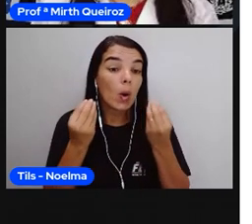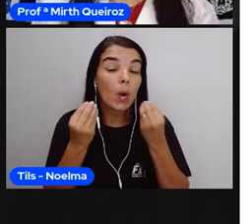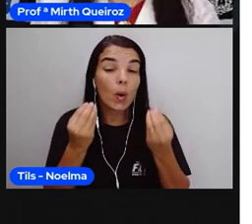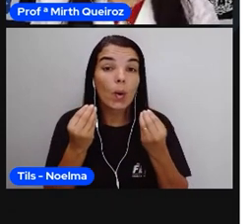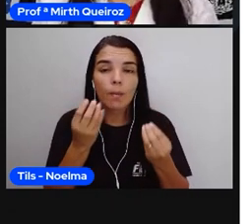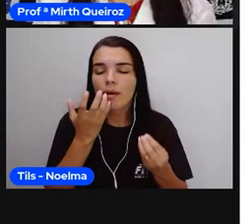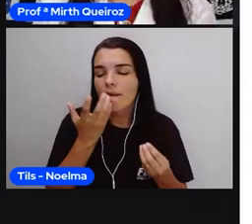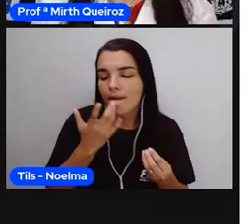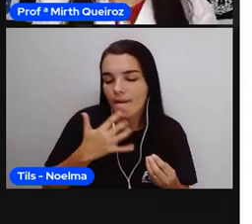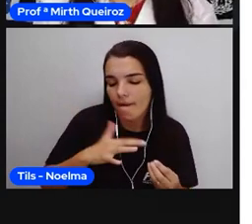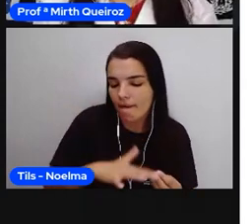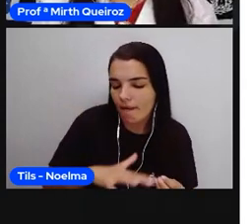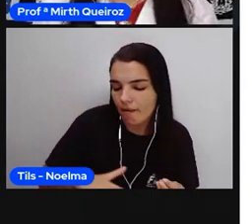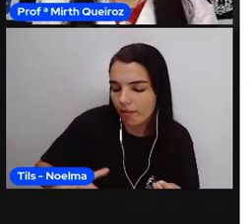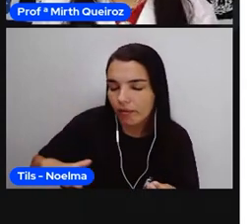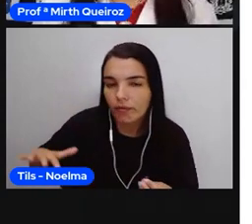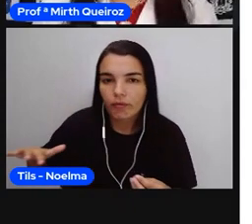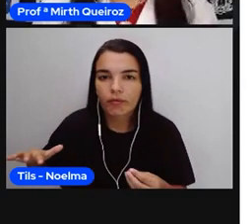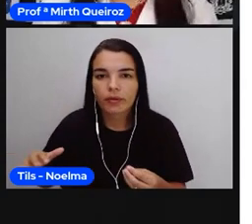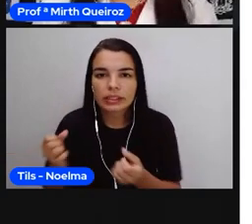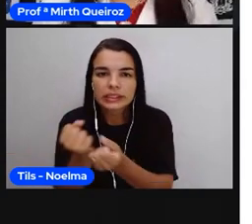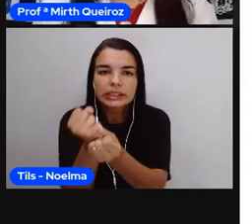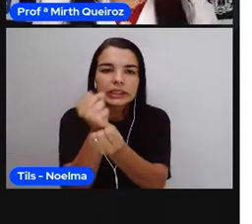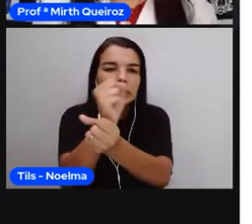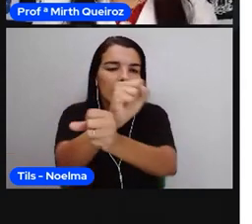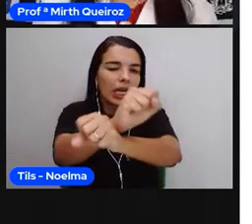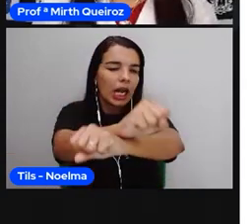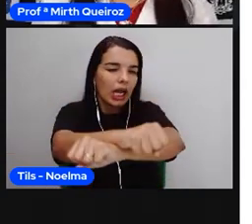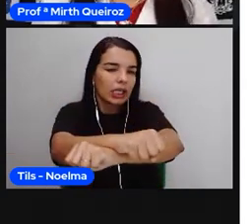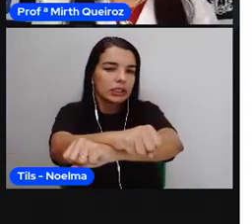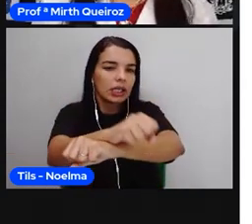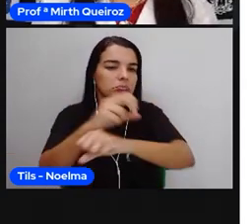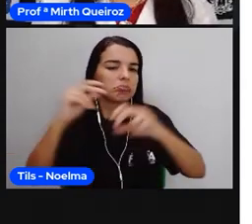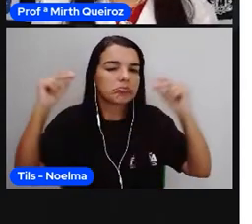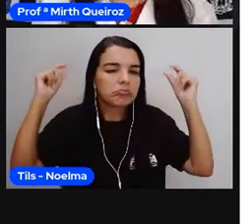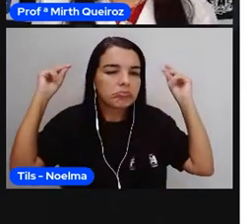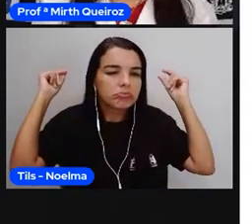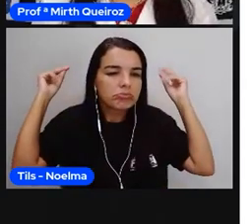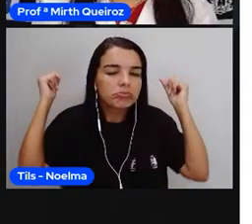Assim, a infância da criança escrava no século XIX,